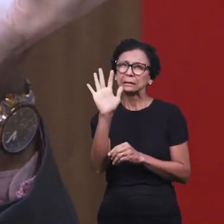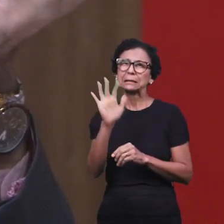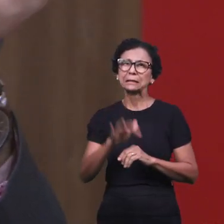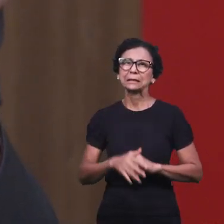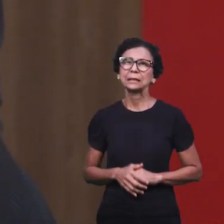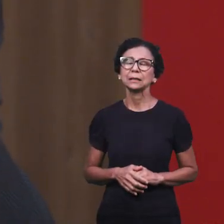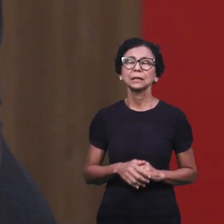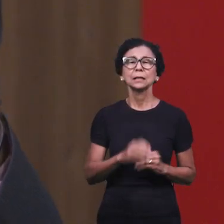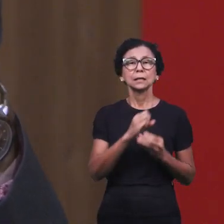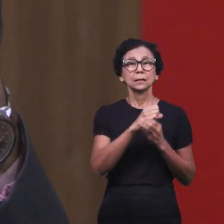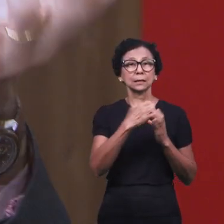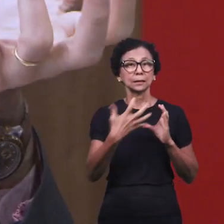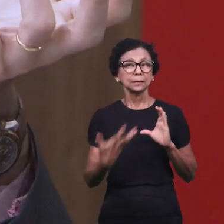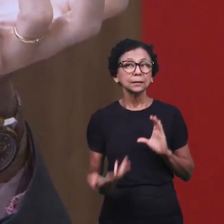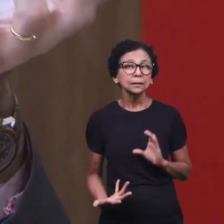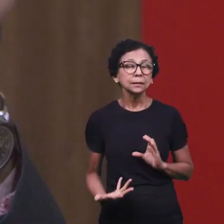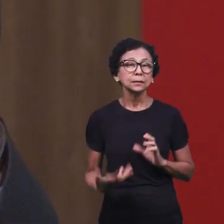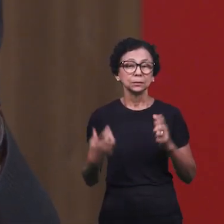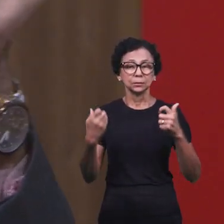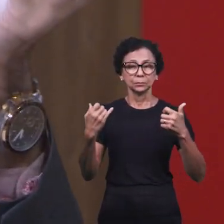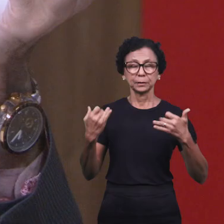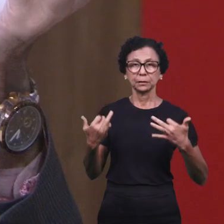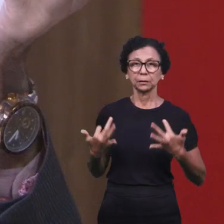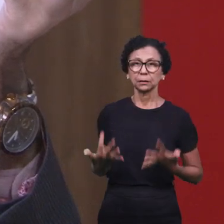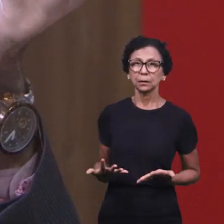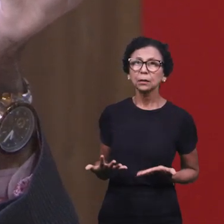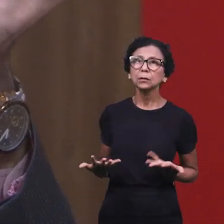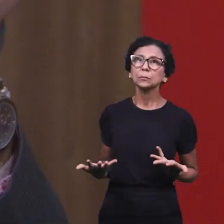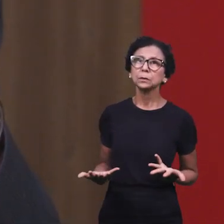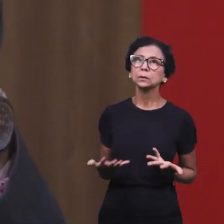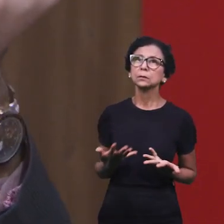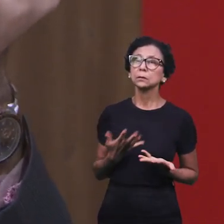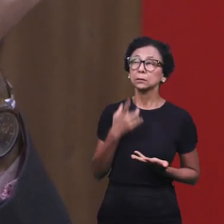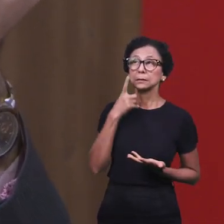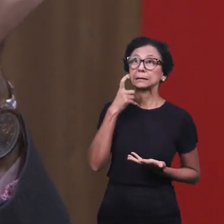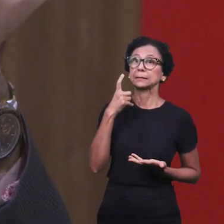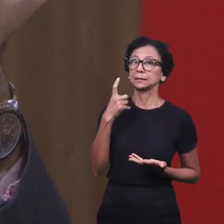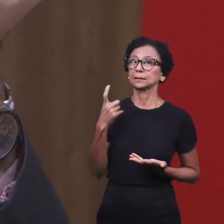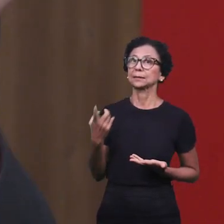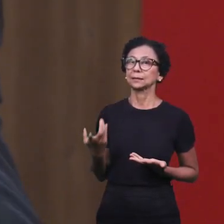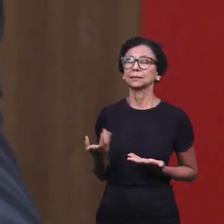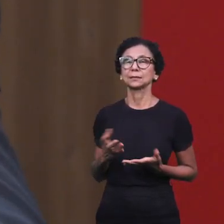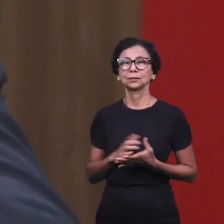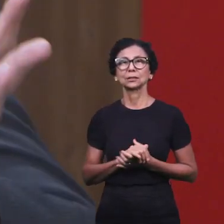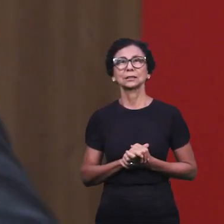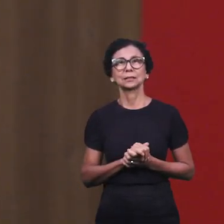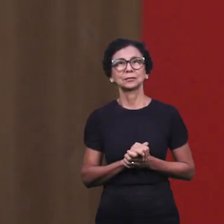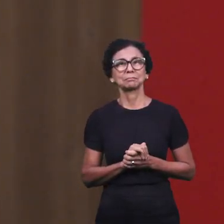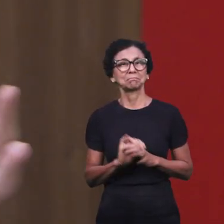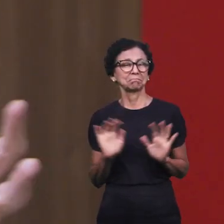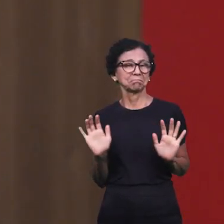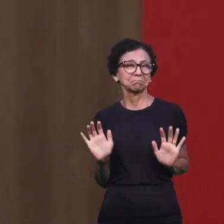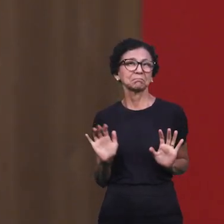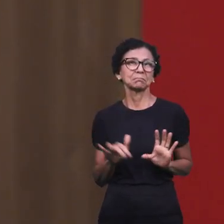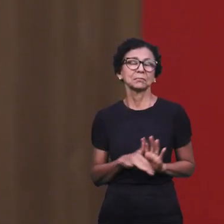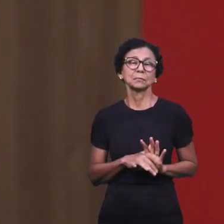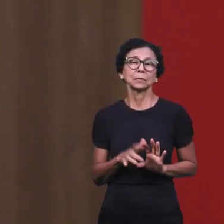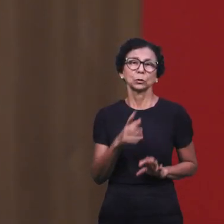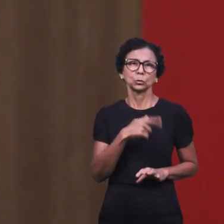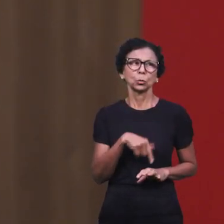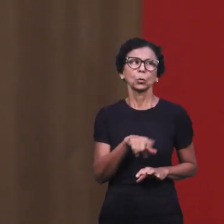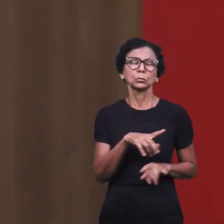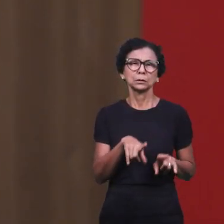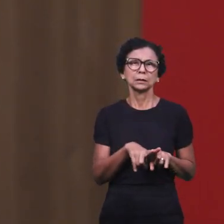as características que elas têm. Até uma coisa que eu achei bastante interessante, né, que deve ter sido surpreendente para